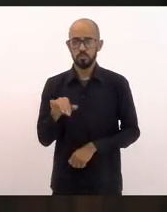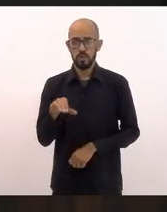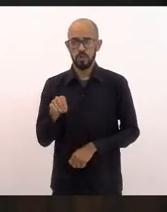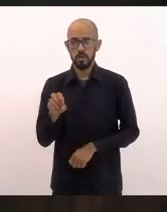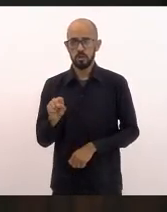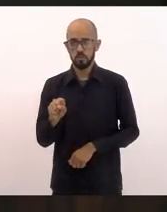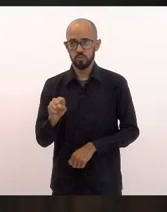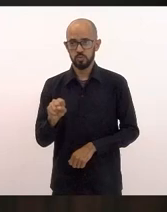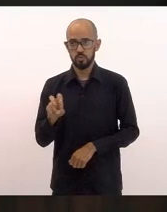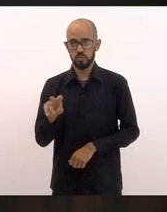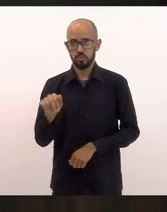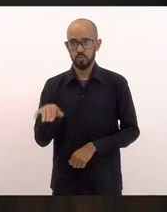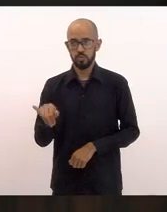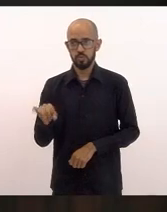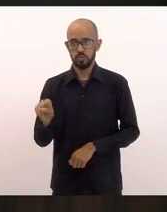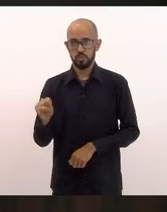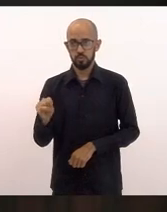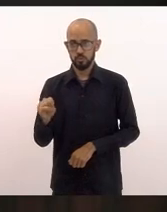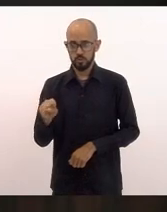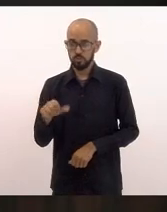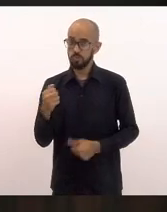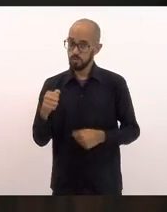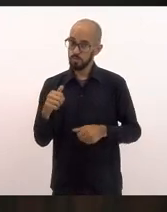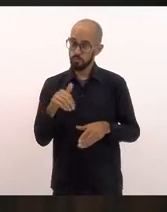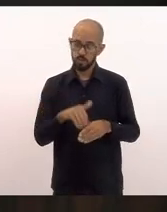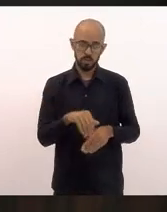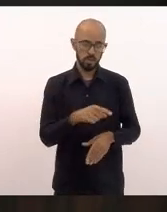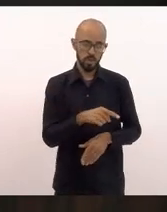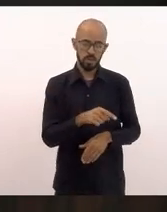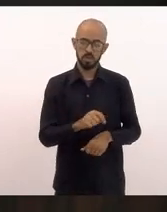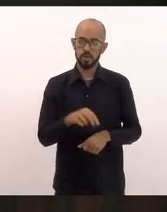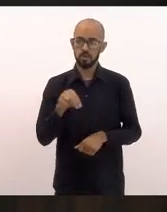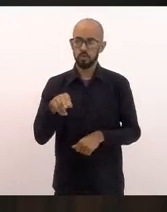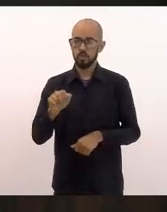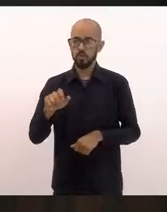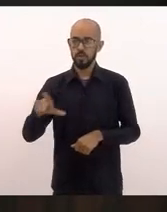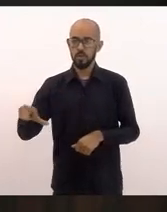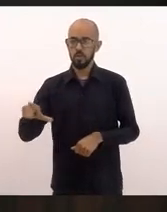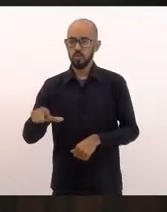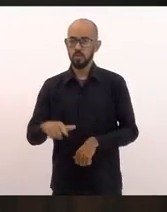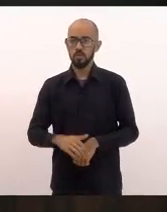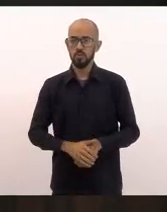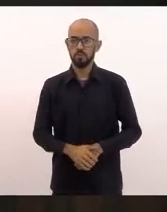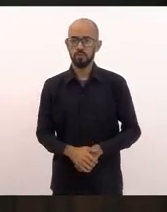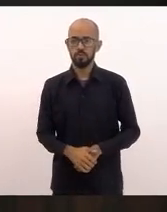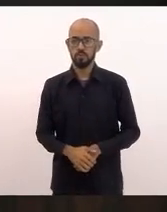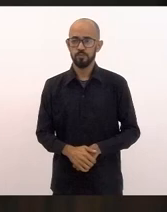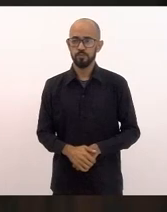Vinícius não tem o voto. Deputado Noel de Carvalho.